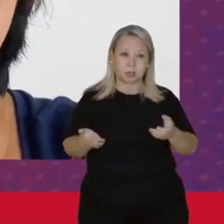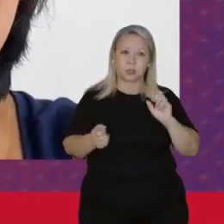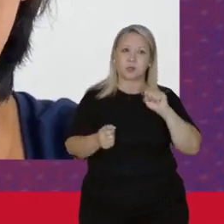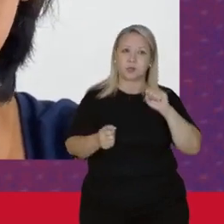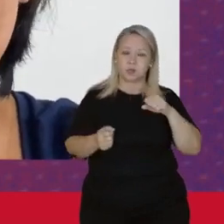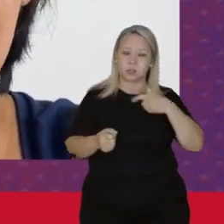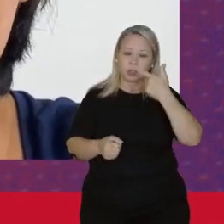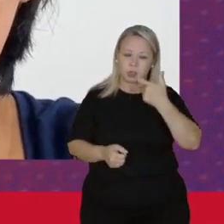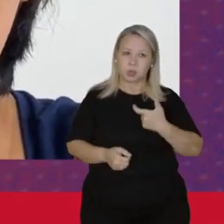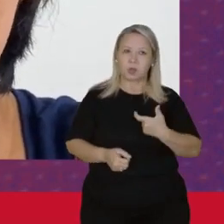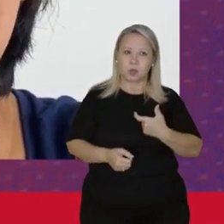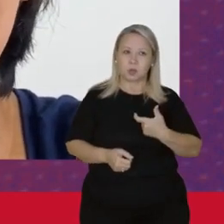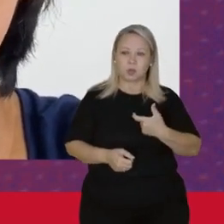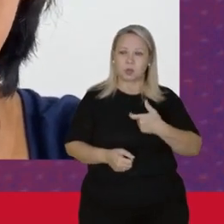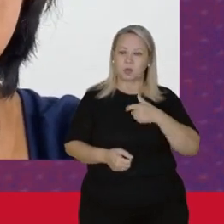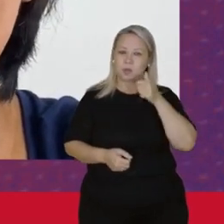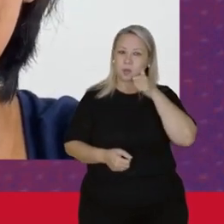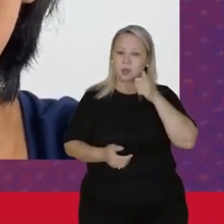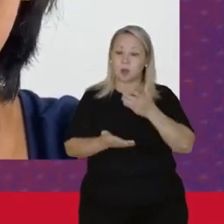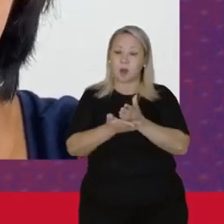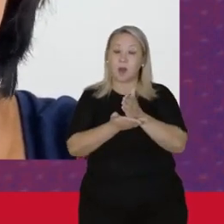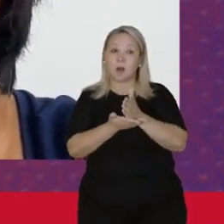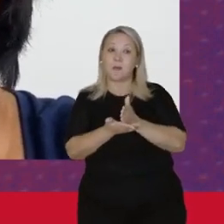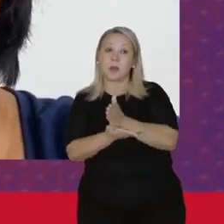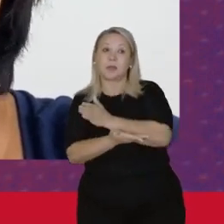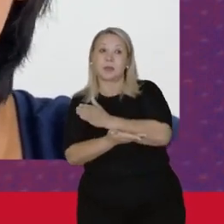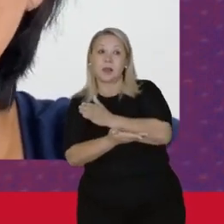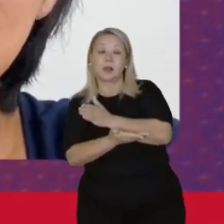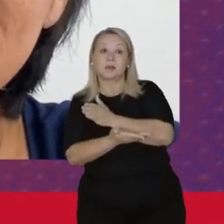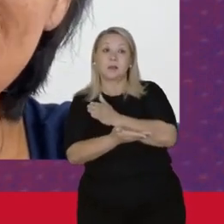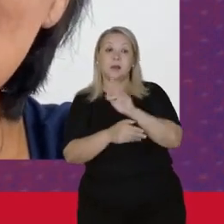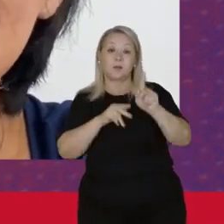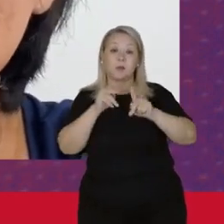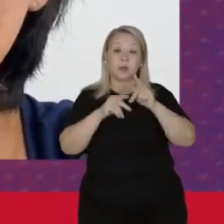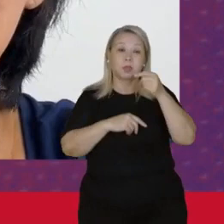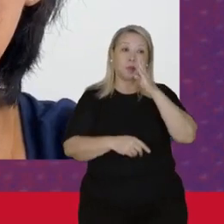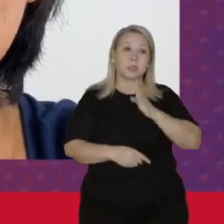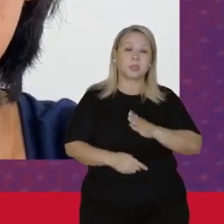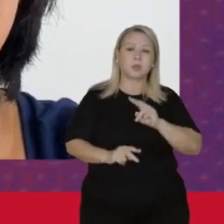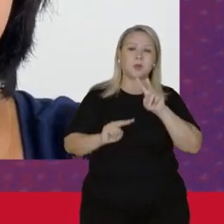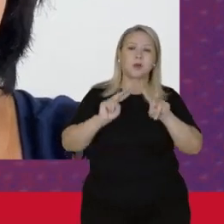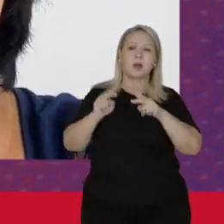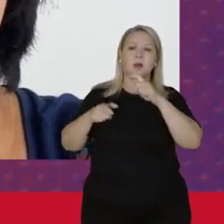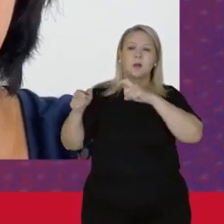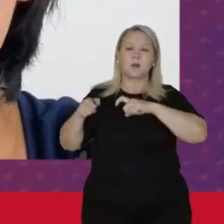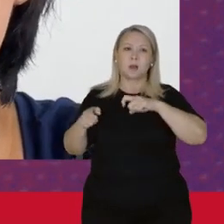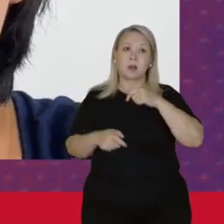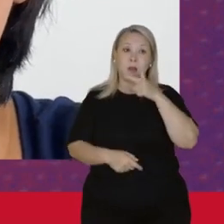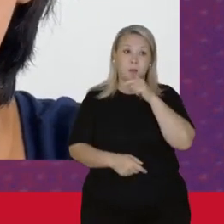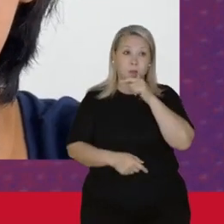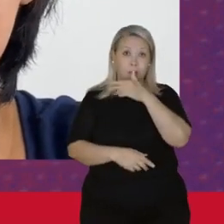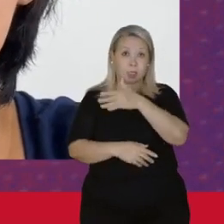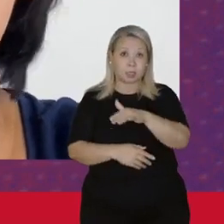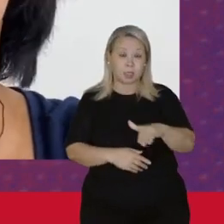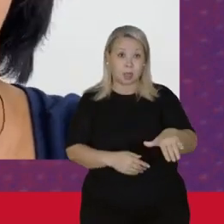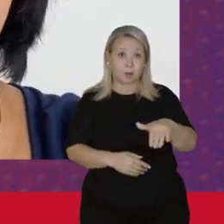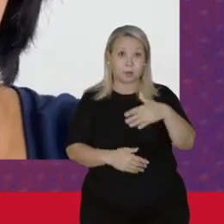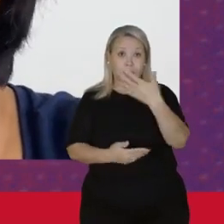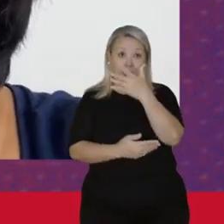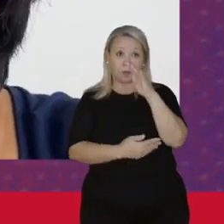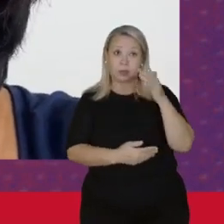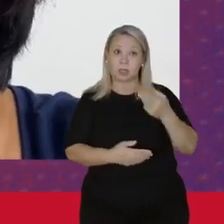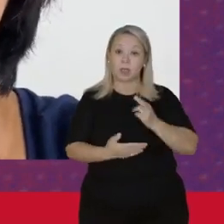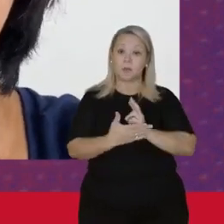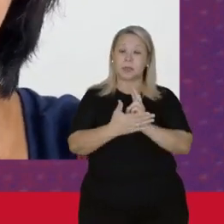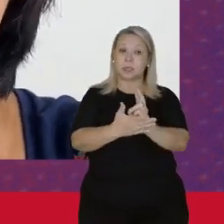nós somos a metade da população brasileira e que, se olharmos para o campo, as águas e as florestas, representamos quase